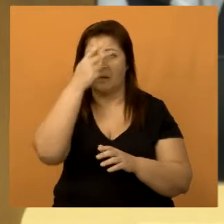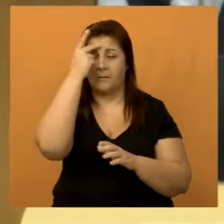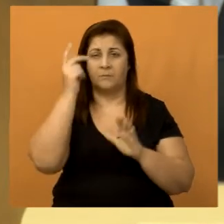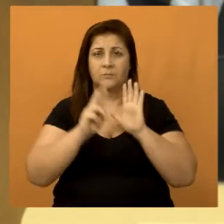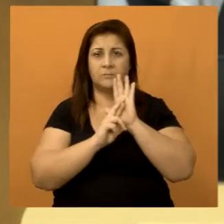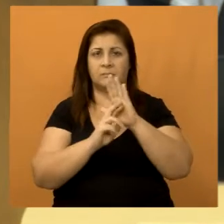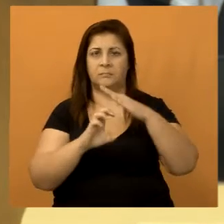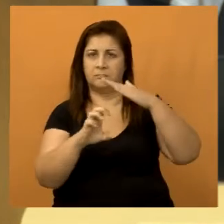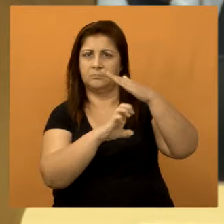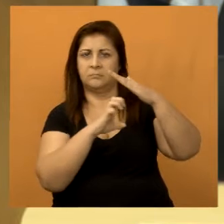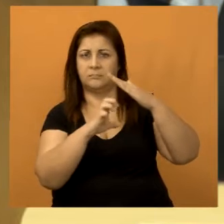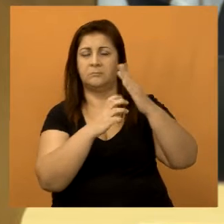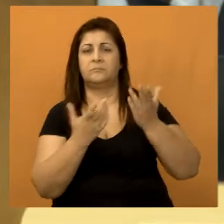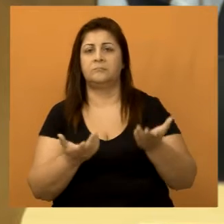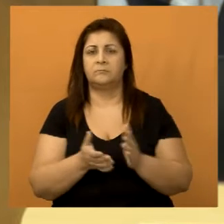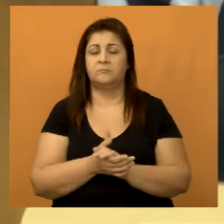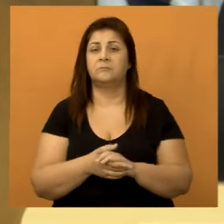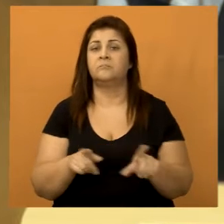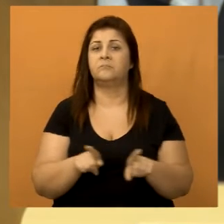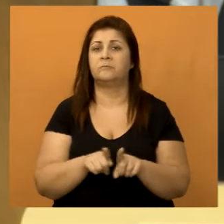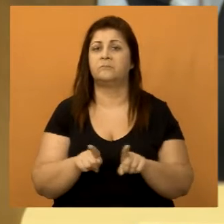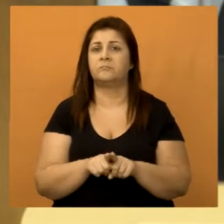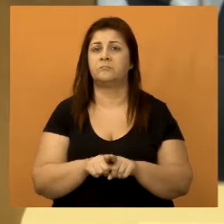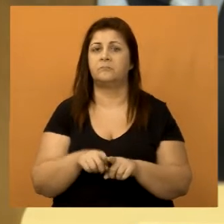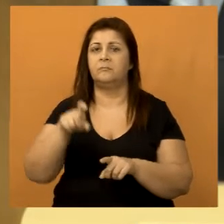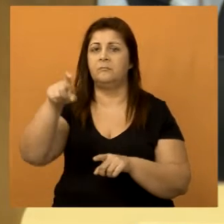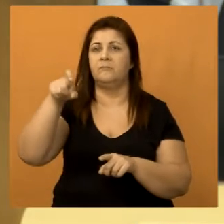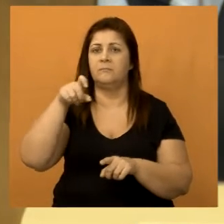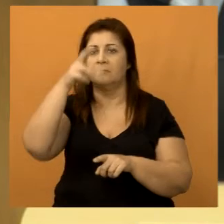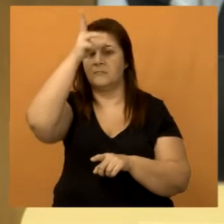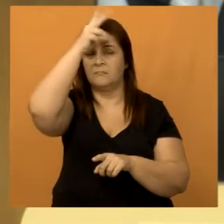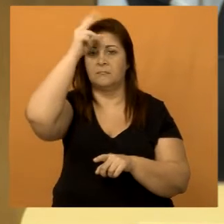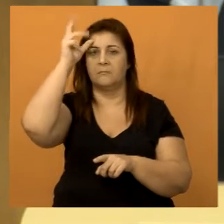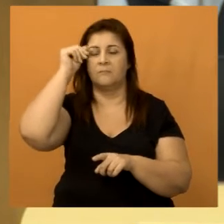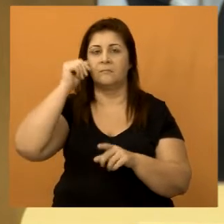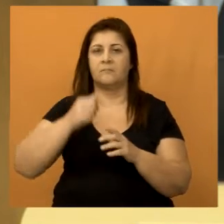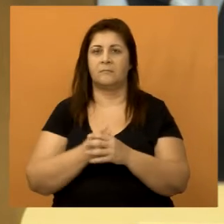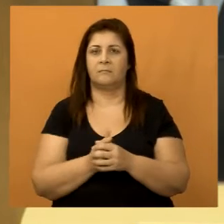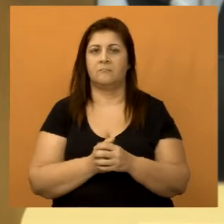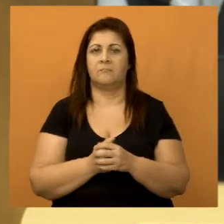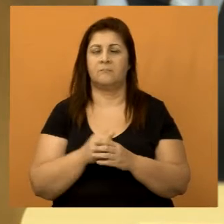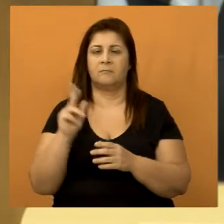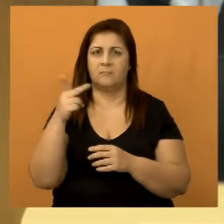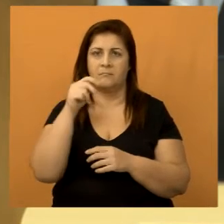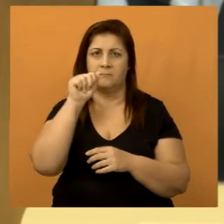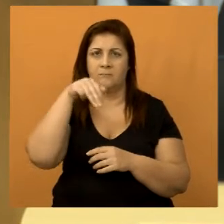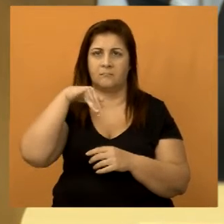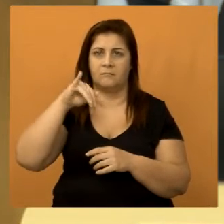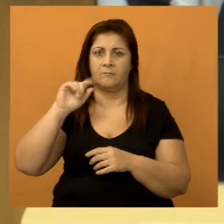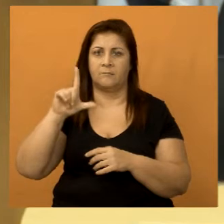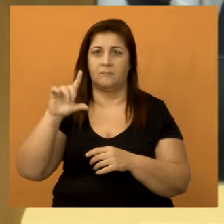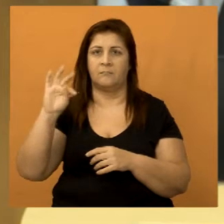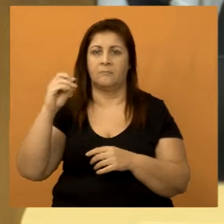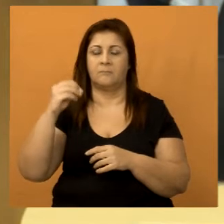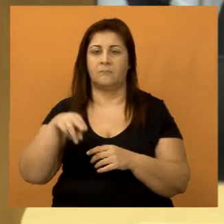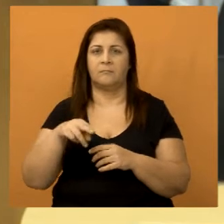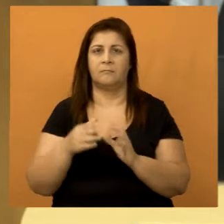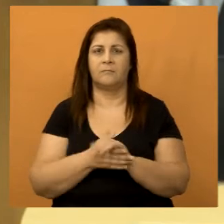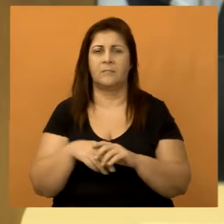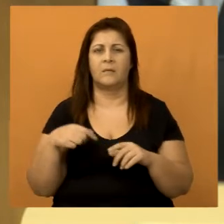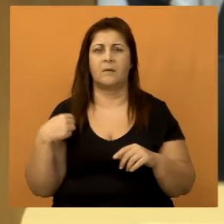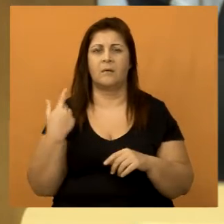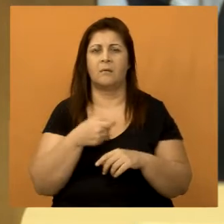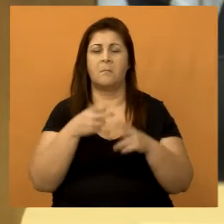das empresas envolvidas, inclusive o ex-prefeito municipal, o senhor Hamilton Ribeiro Mota. Pudemos perceber que o